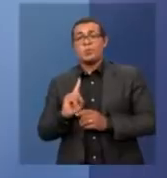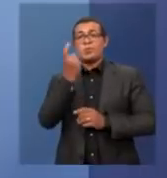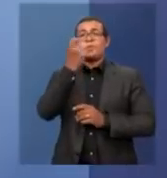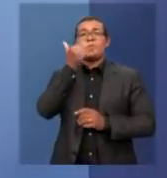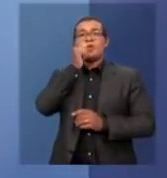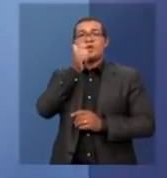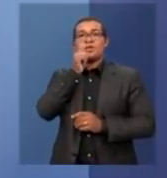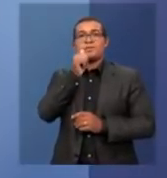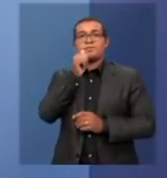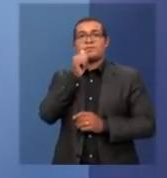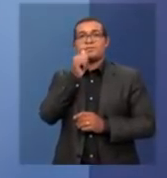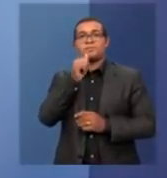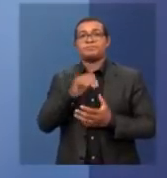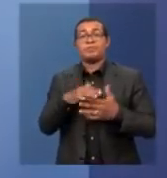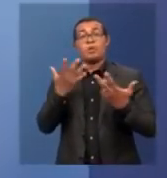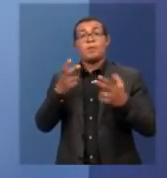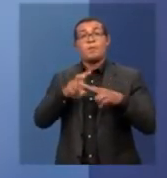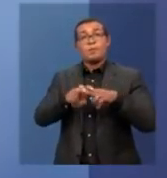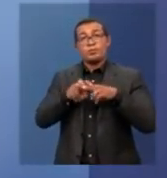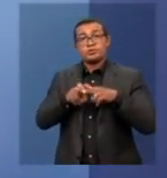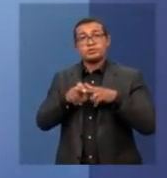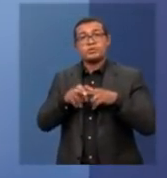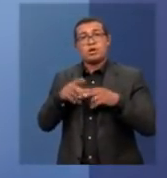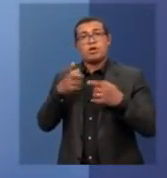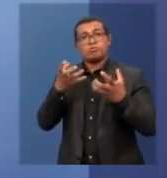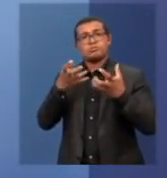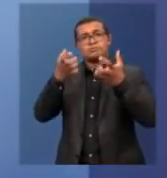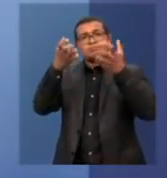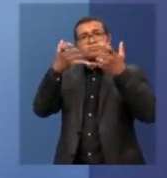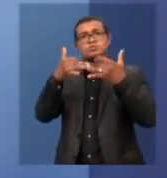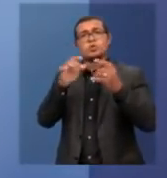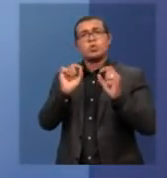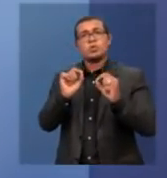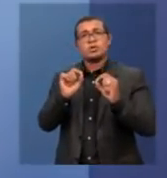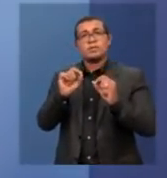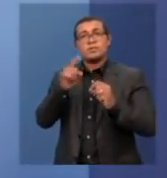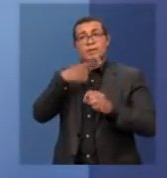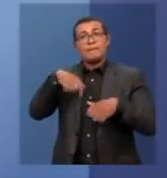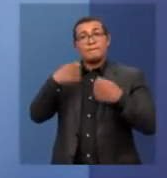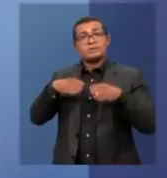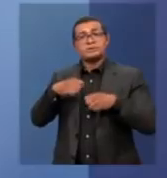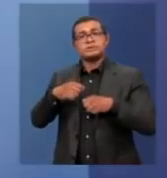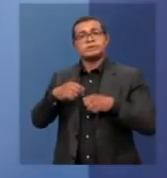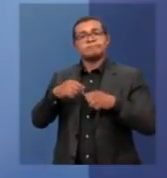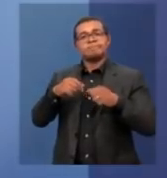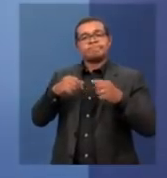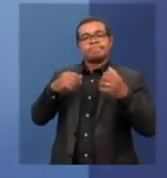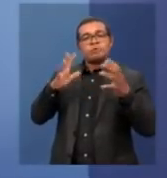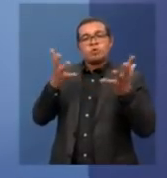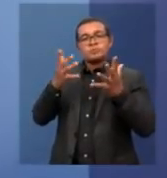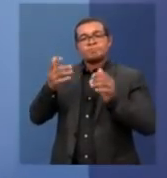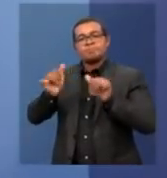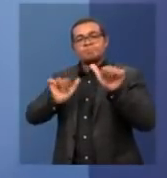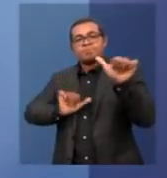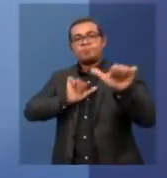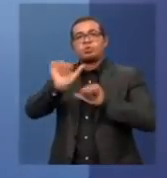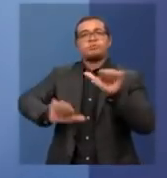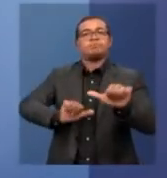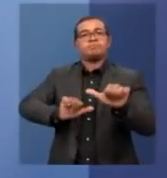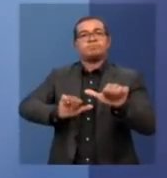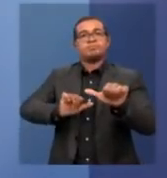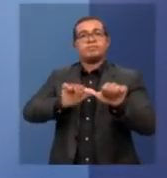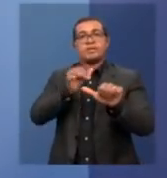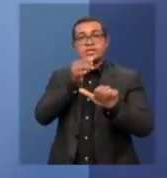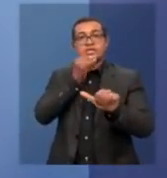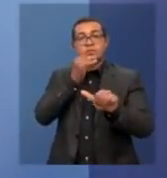parlamentar então eu queria dizer sim nós precisamos mudar esse senado a nossa inclusão e aí me